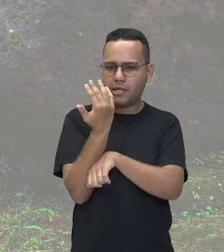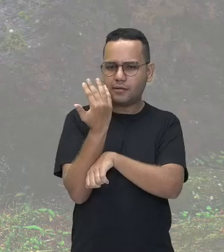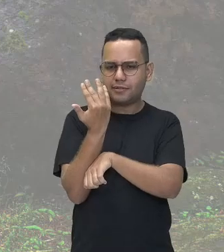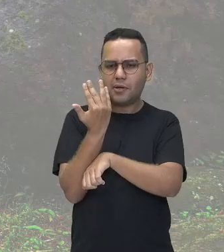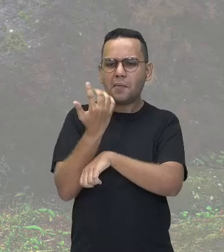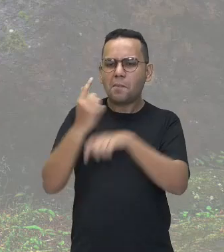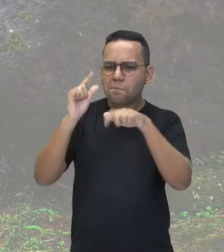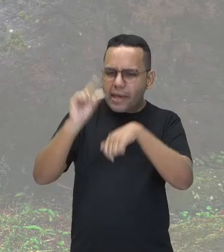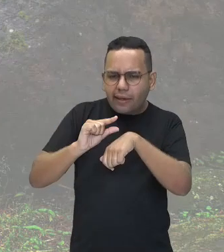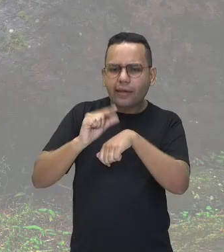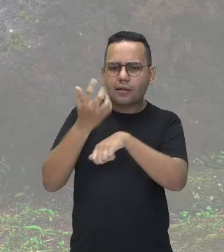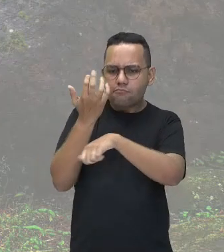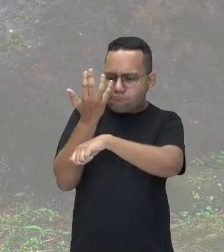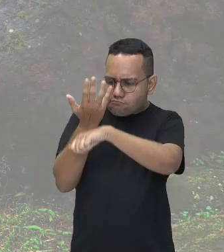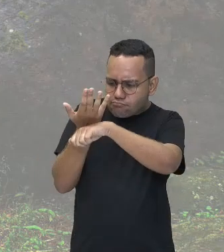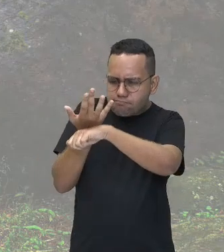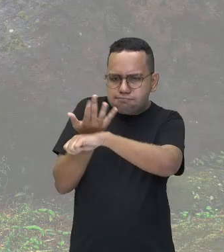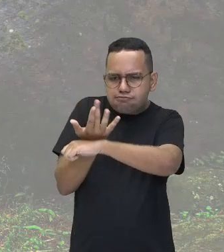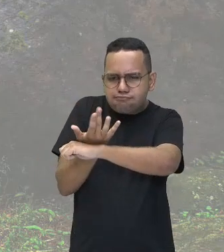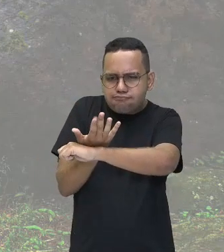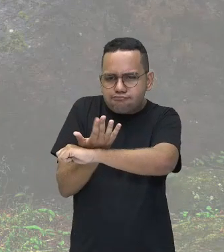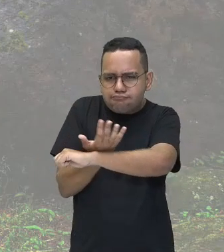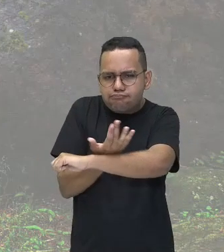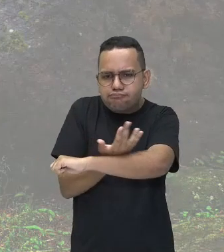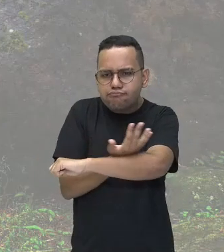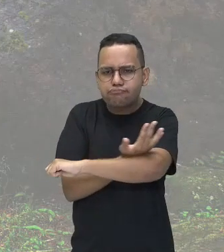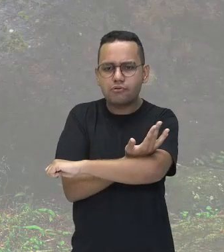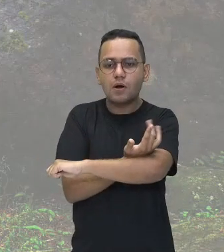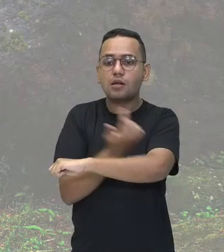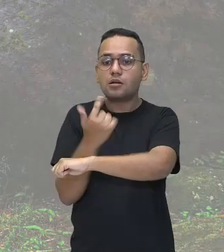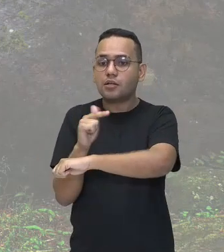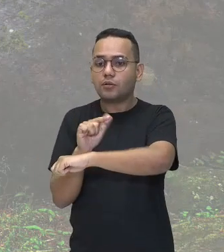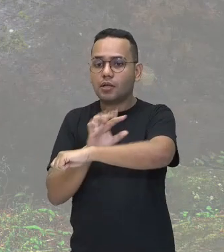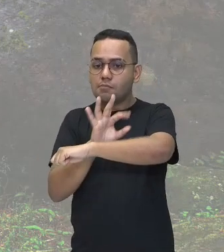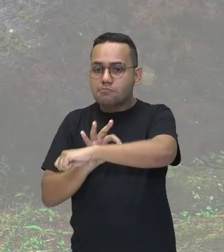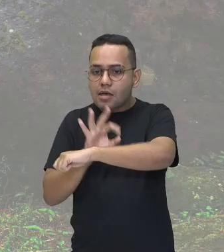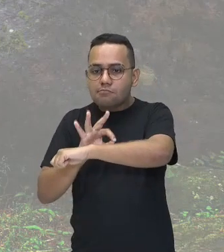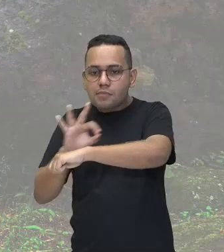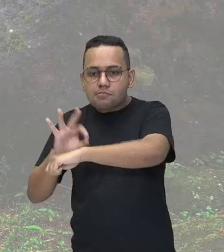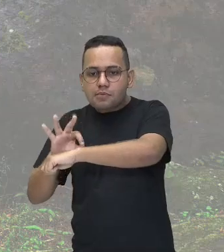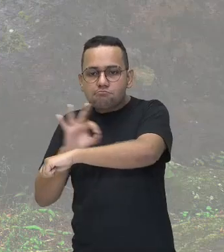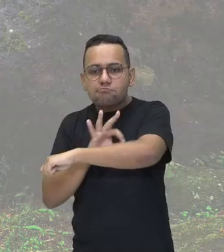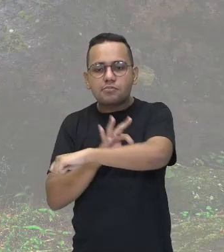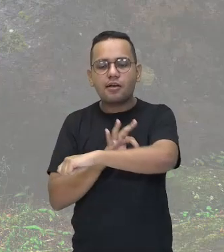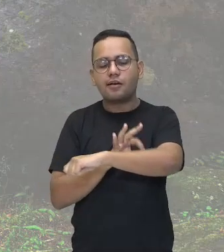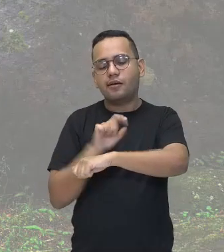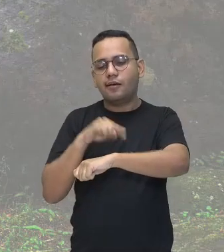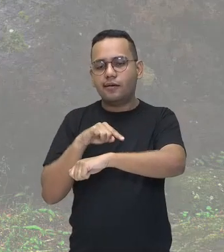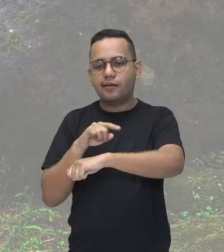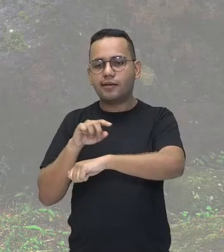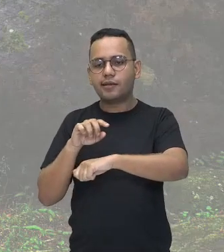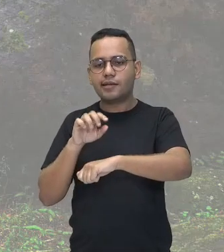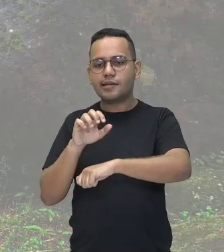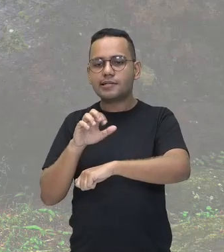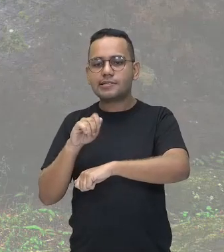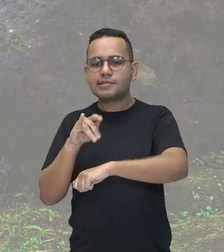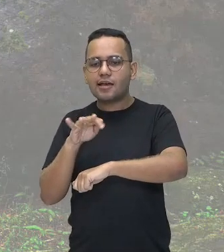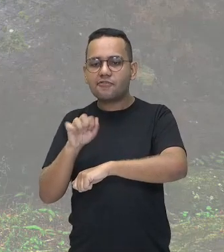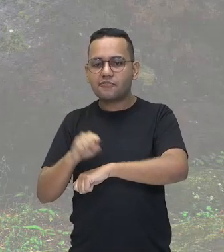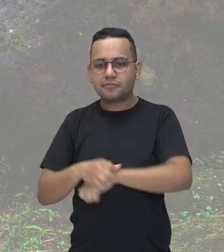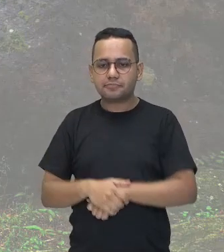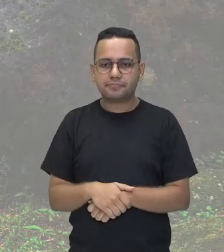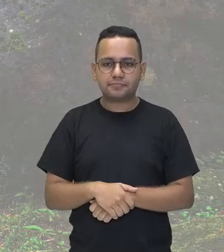nós temos assim esse tapete esverdeado aqui, como aqui no nosso cenário, né? São plantas